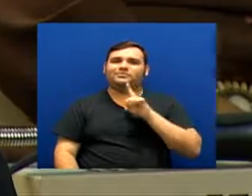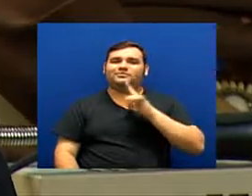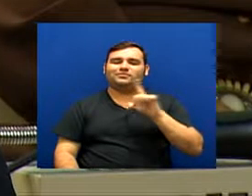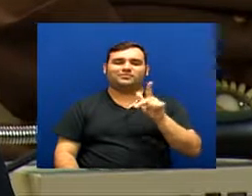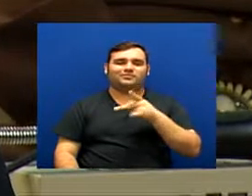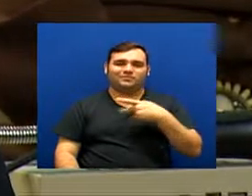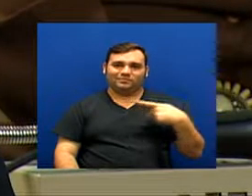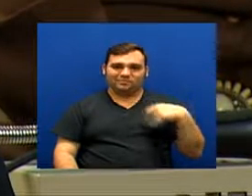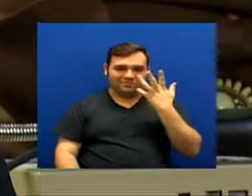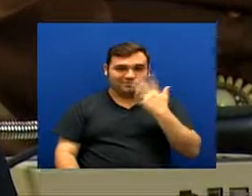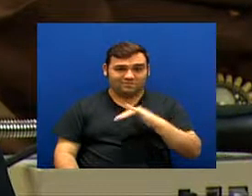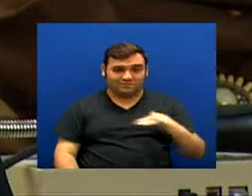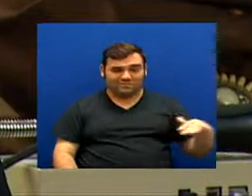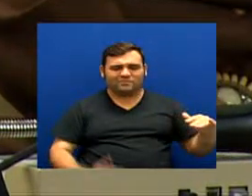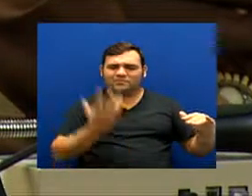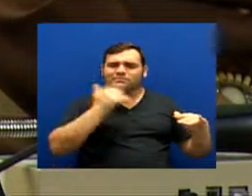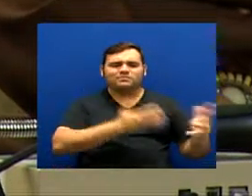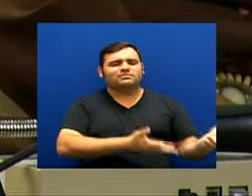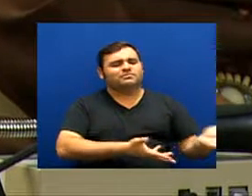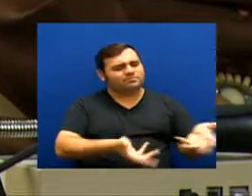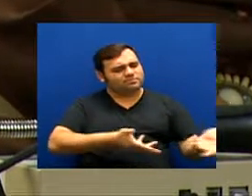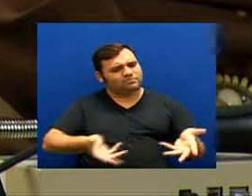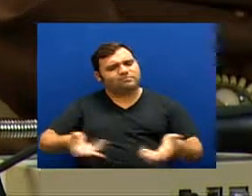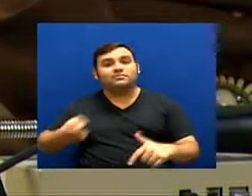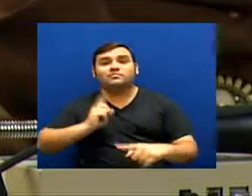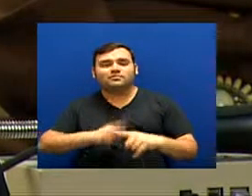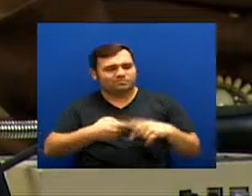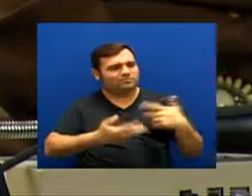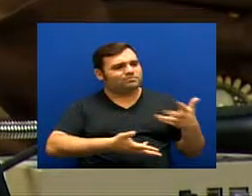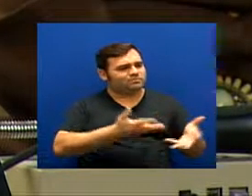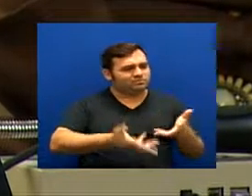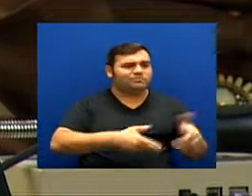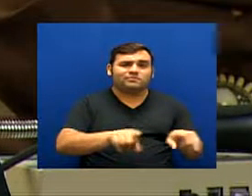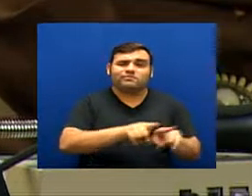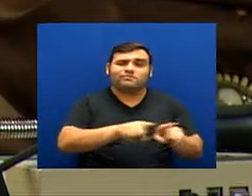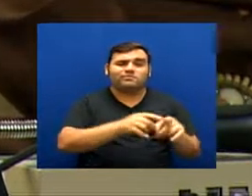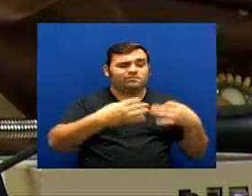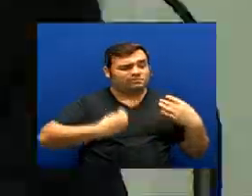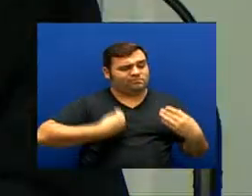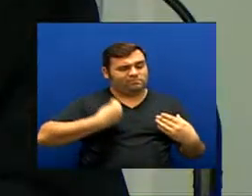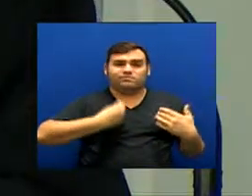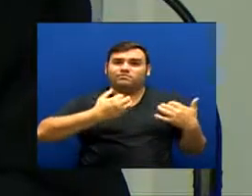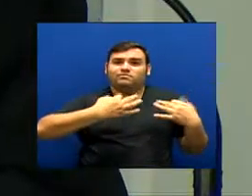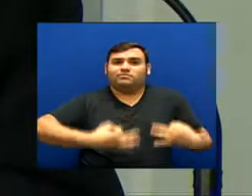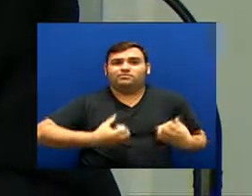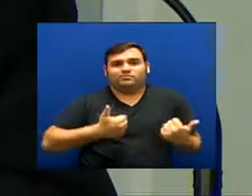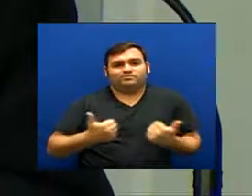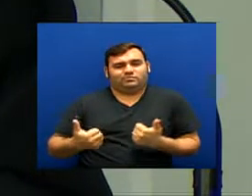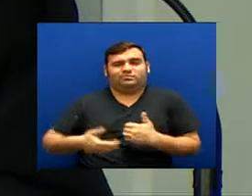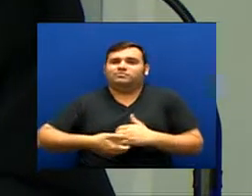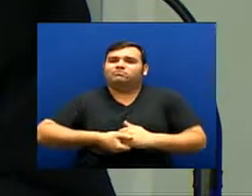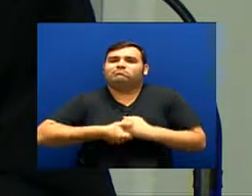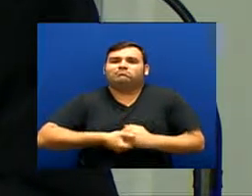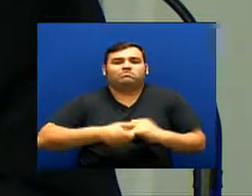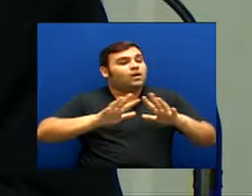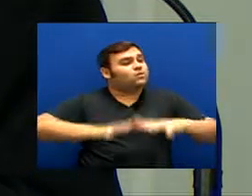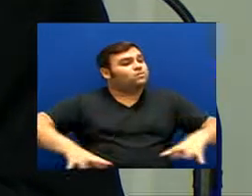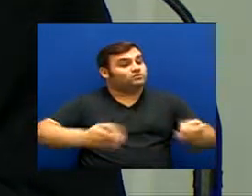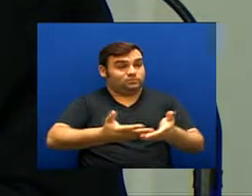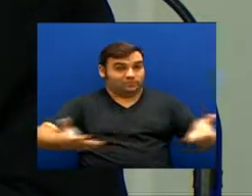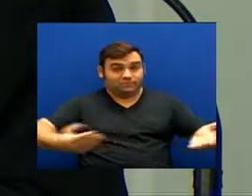a pena ter uma vida digna, uma família digna. Um abraço fraterno também para você, Preto.